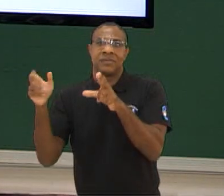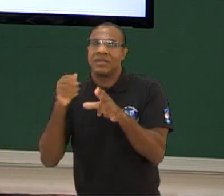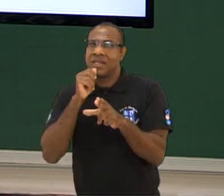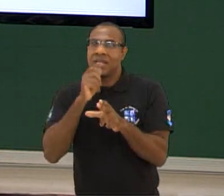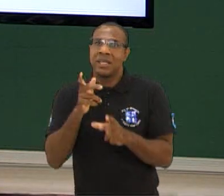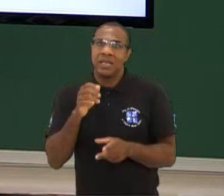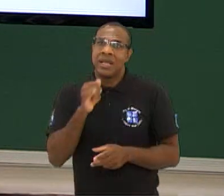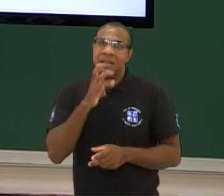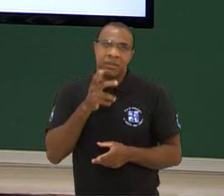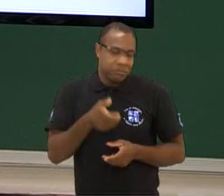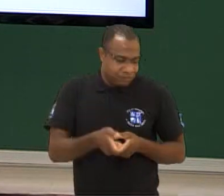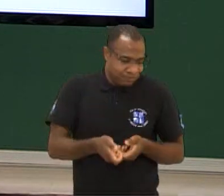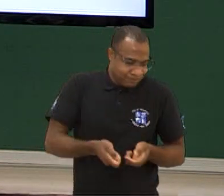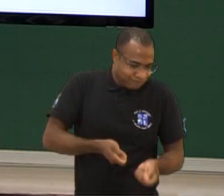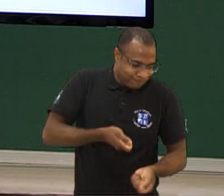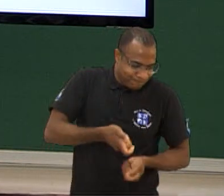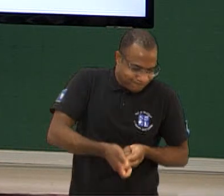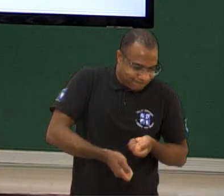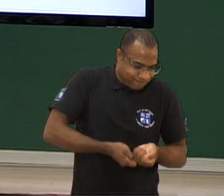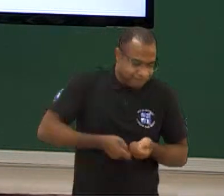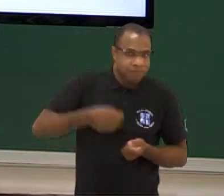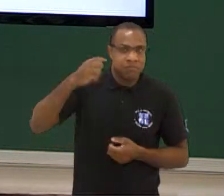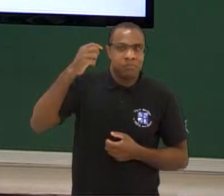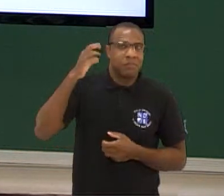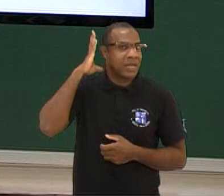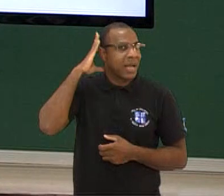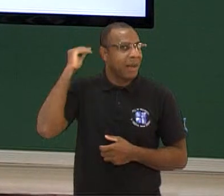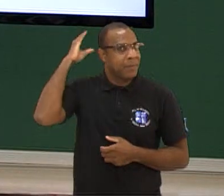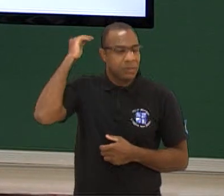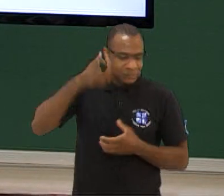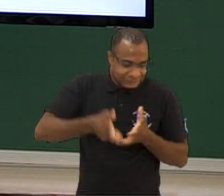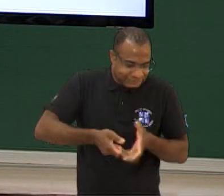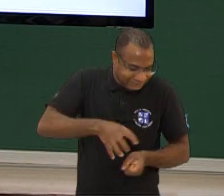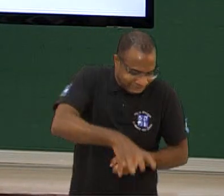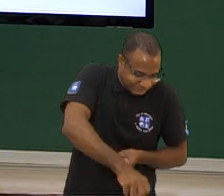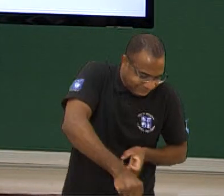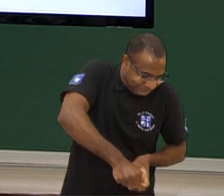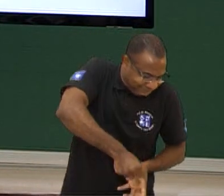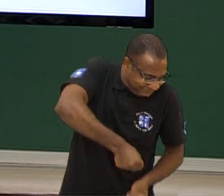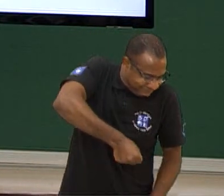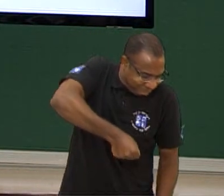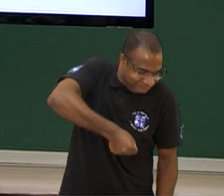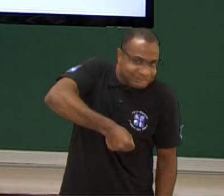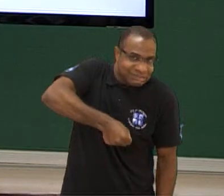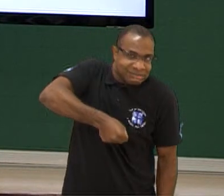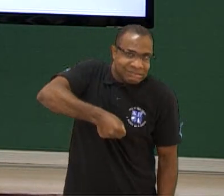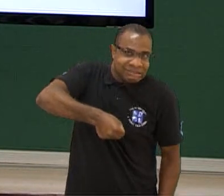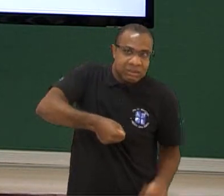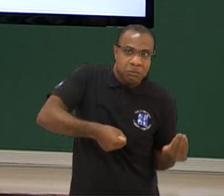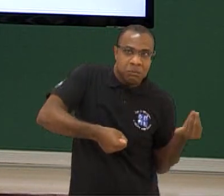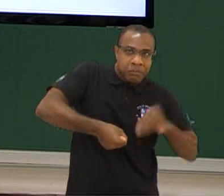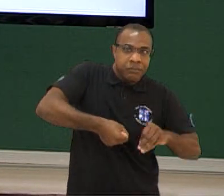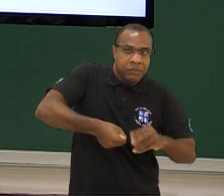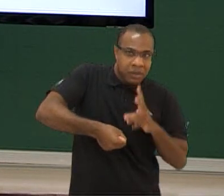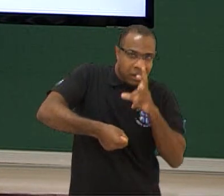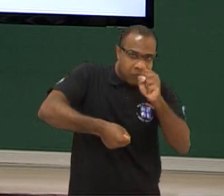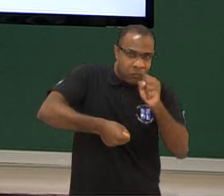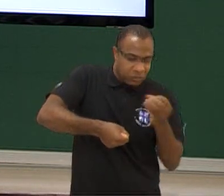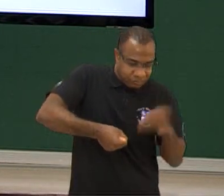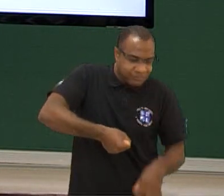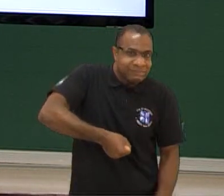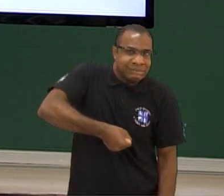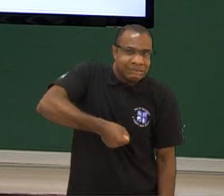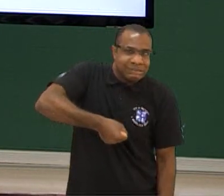buraco pelos meus próprios cabelos. Ou, por exemplo, eu tentar me puxar de alguma forma,